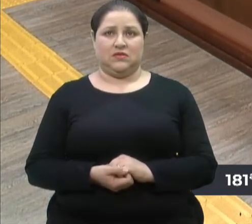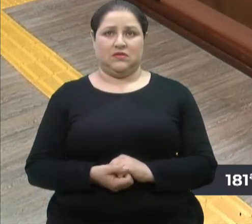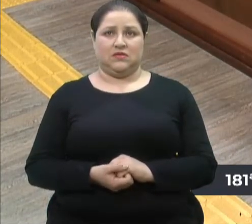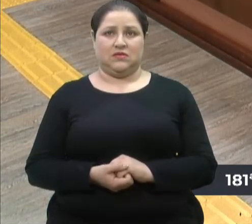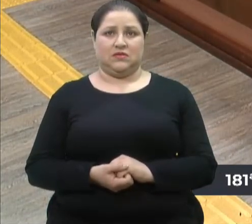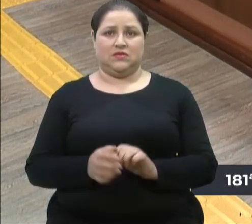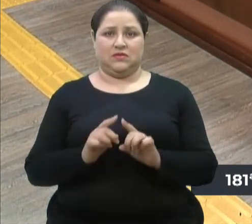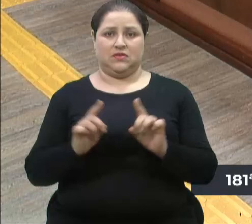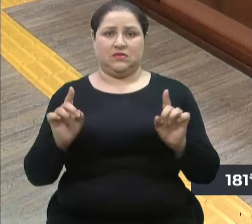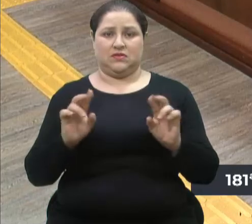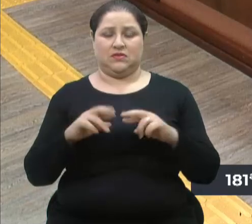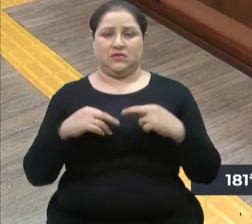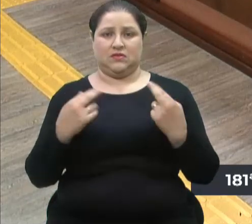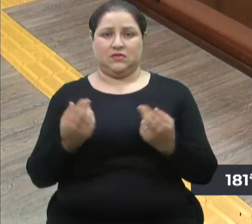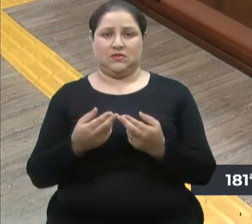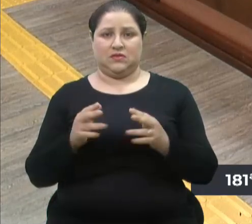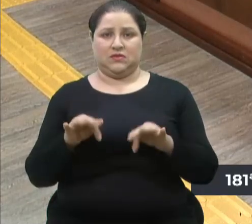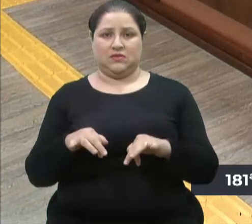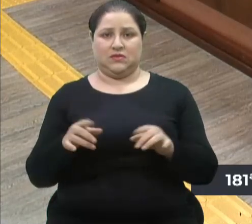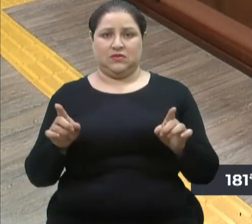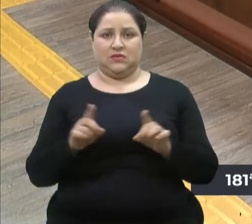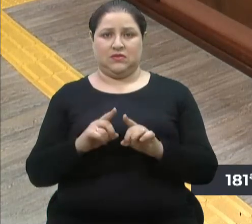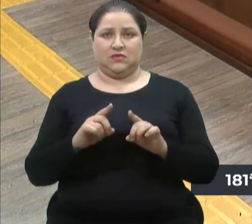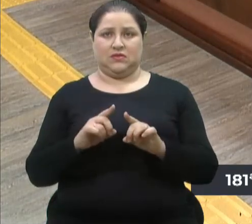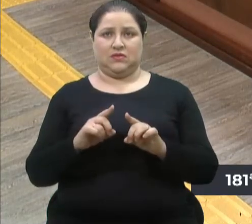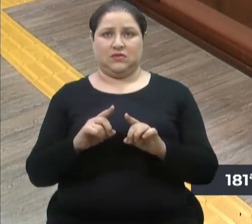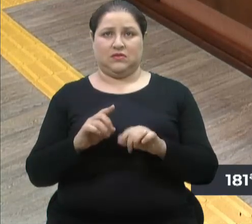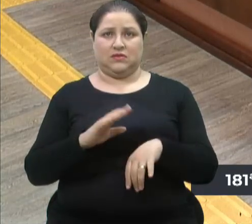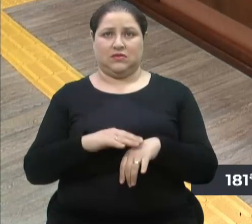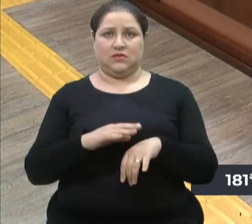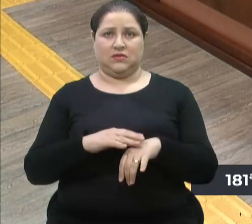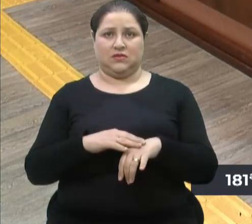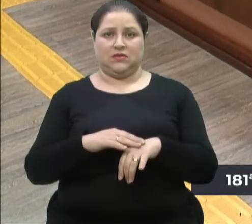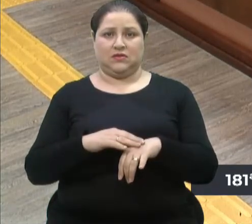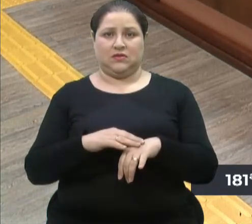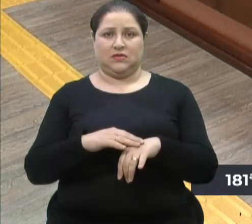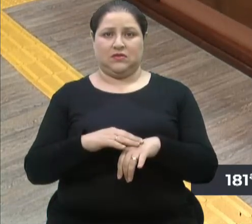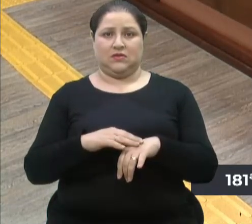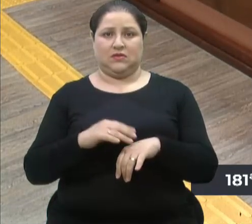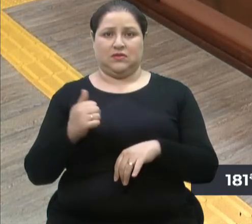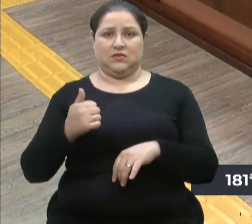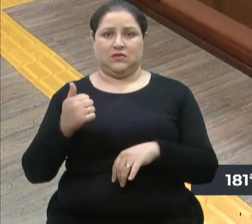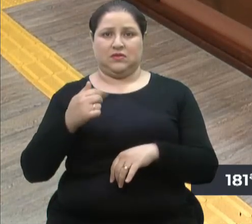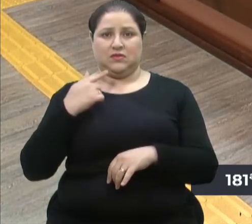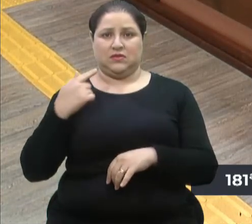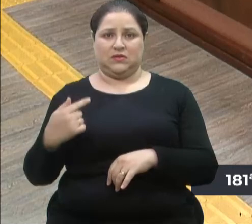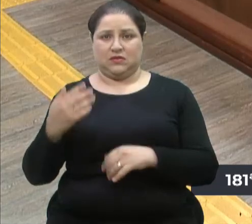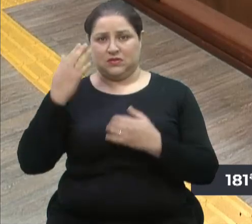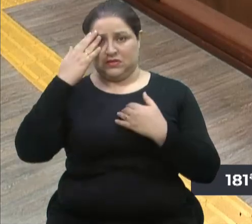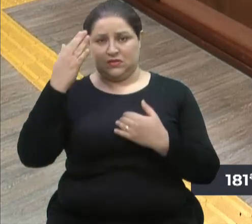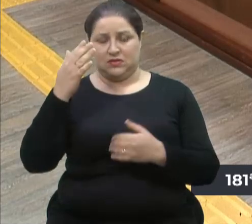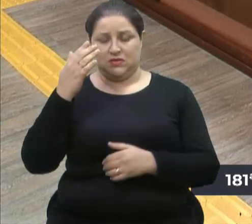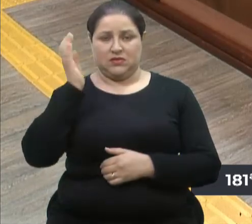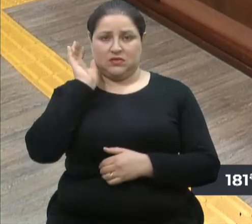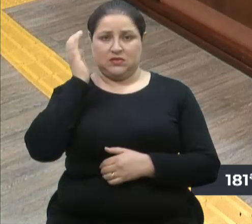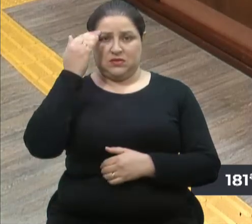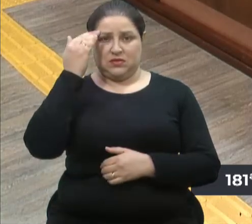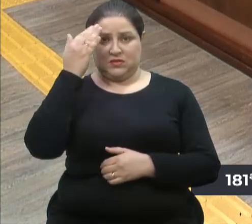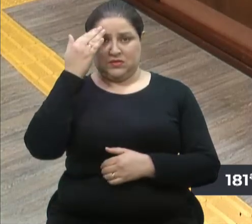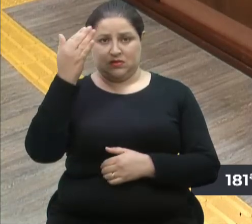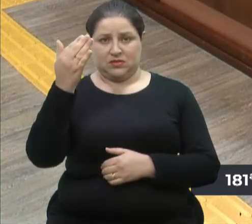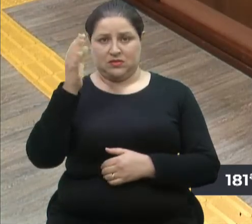Encerrado o grande expediente, passamos ao pequeno expediente. Primeira vereadora escrita, vereadora Gladys, agradece, abre mão. Vereador Felipe, agradece, abre mão.